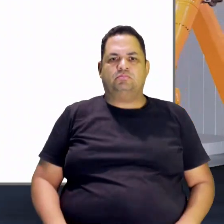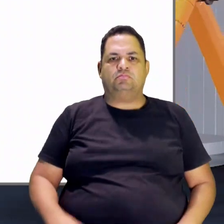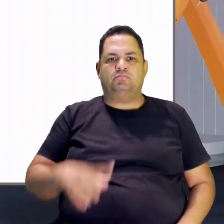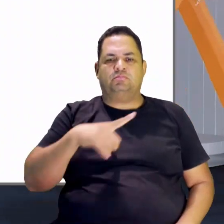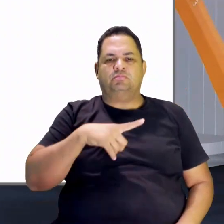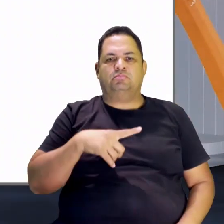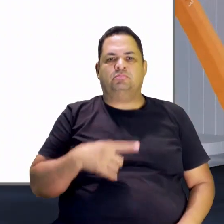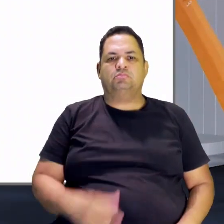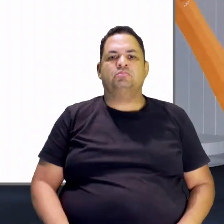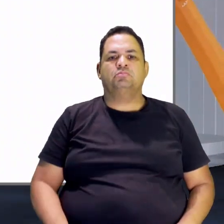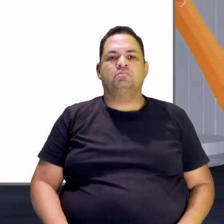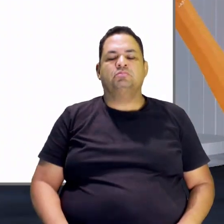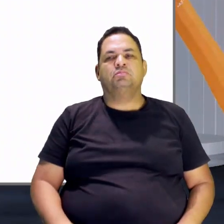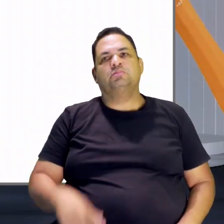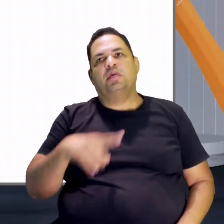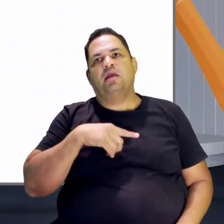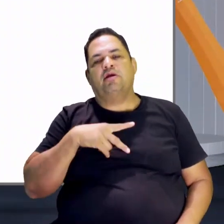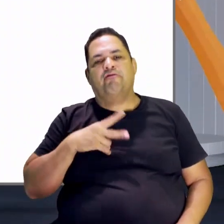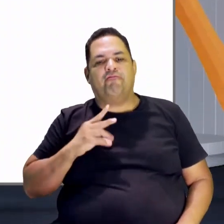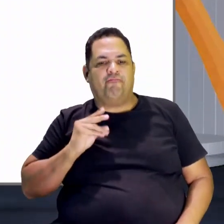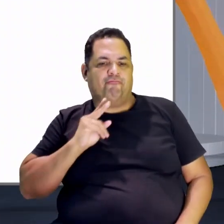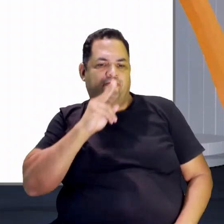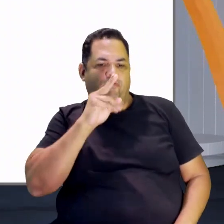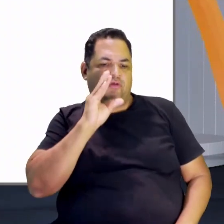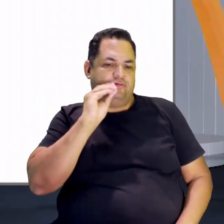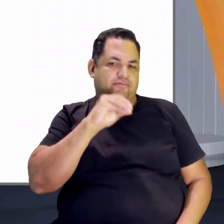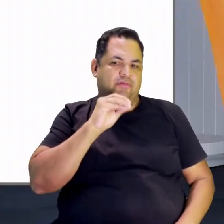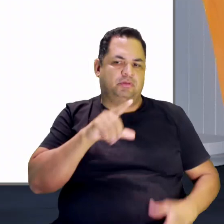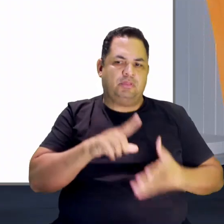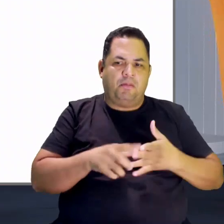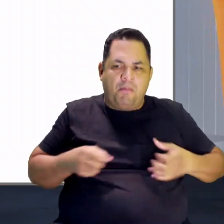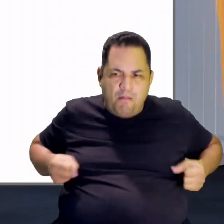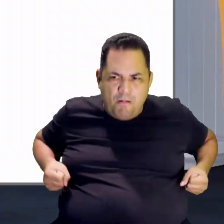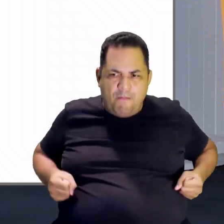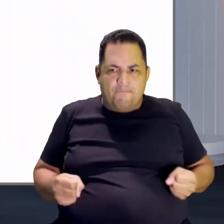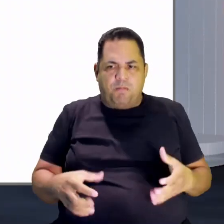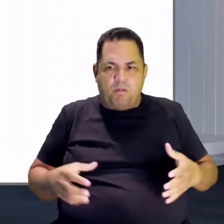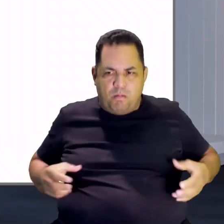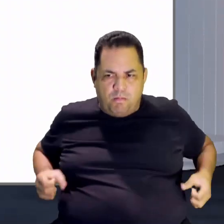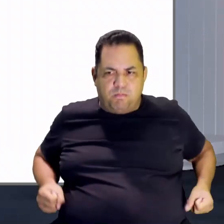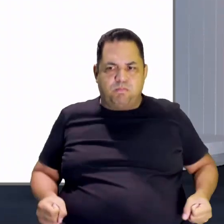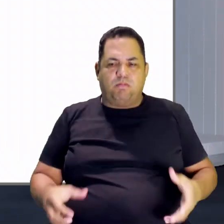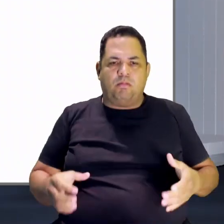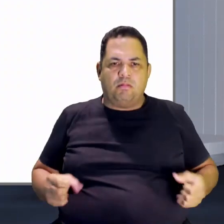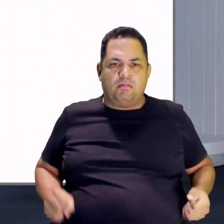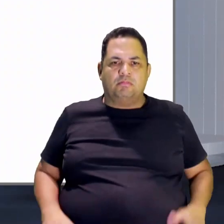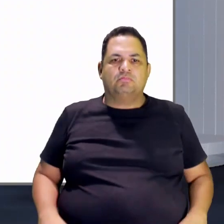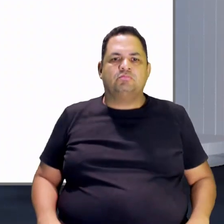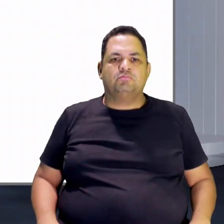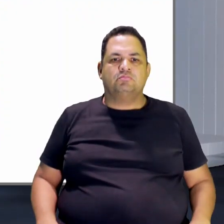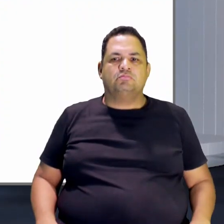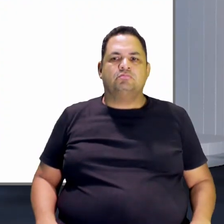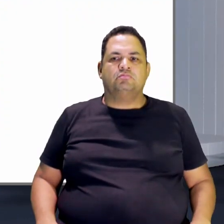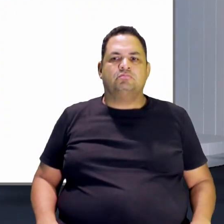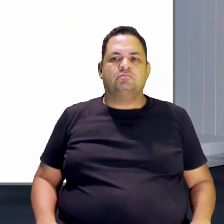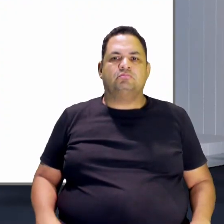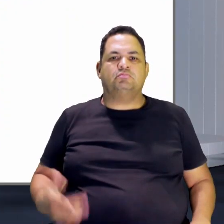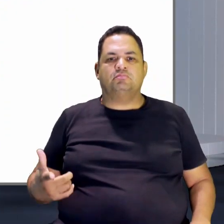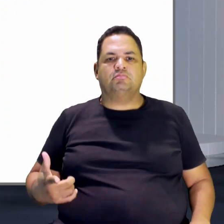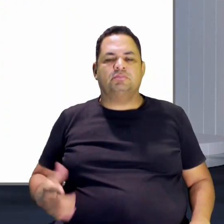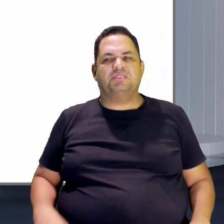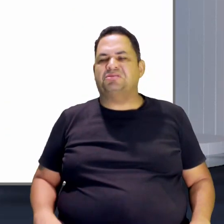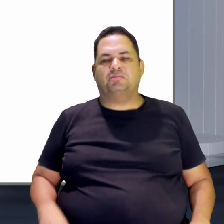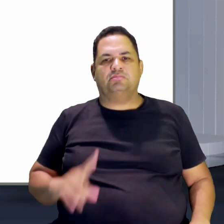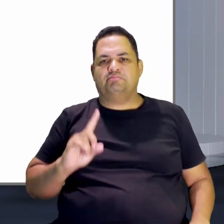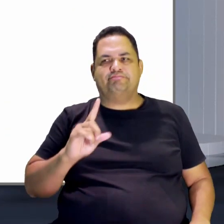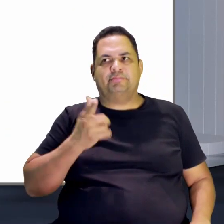mais forte e o mais fraco, para poder rodar, puxar a roda com a força do braço. Isso você não pode fazer, que a pessoa não está ali para competir,